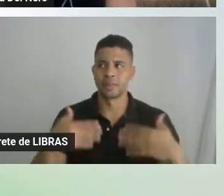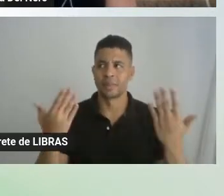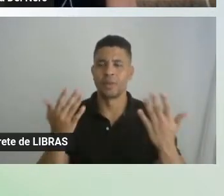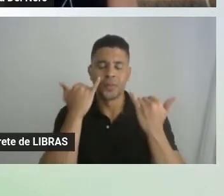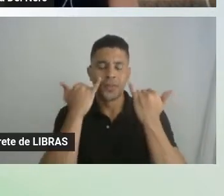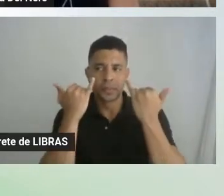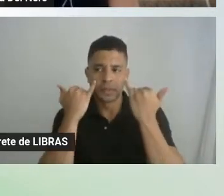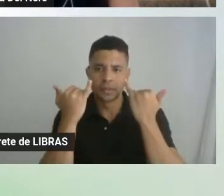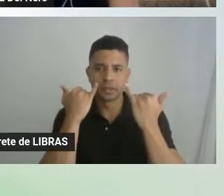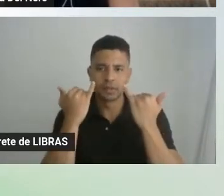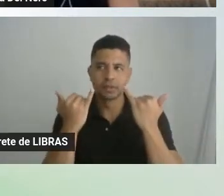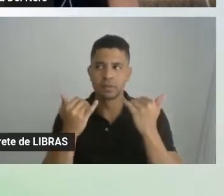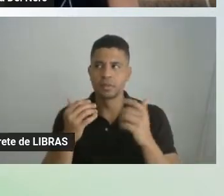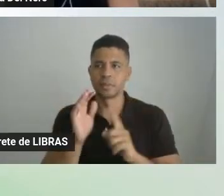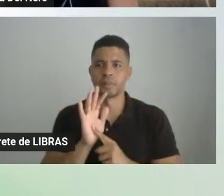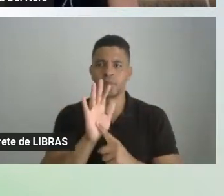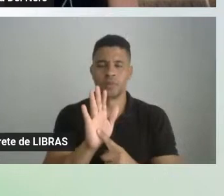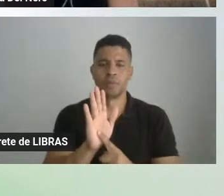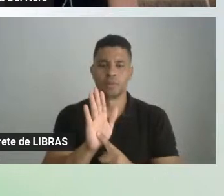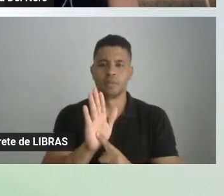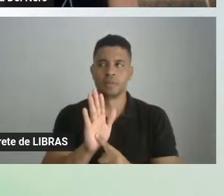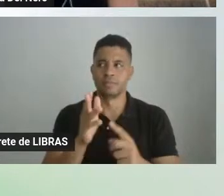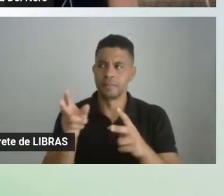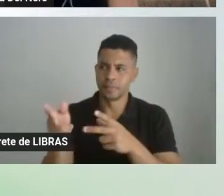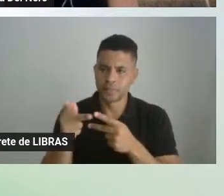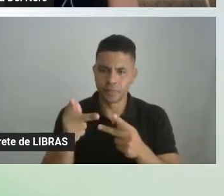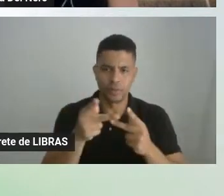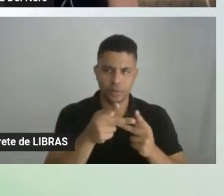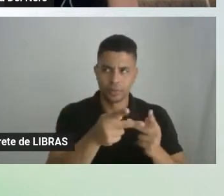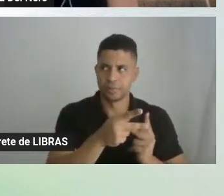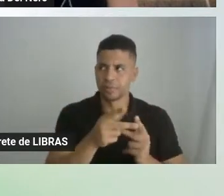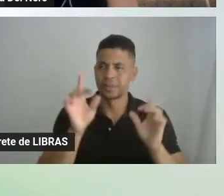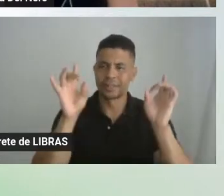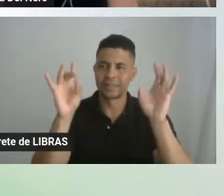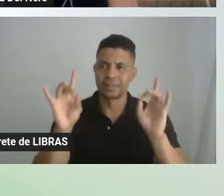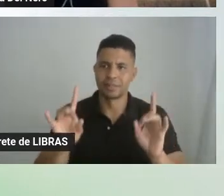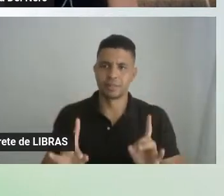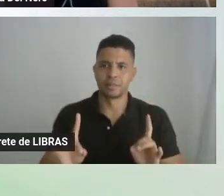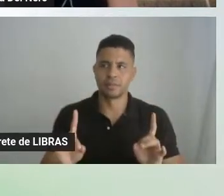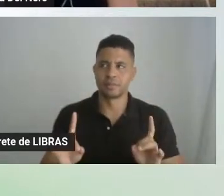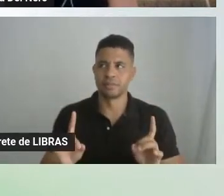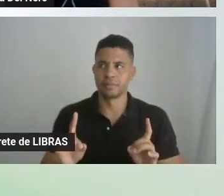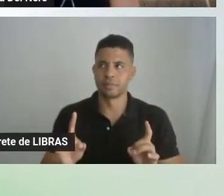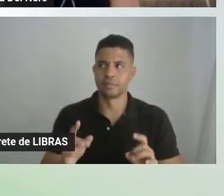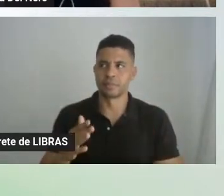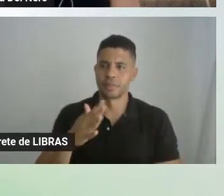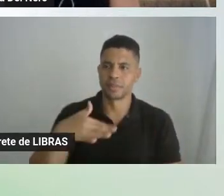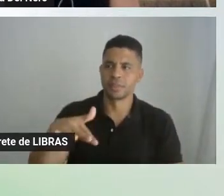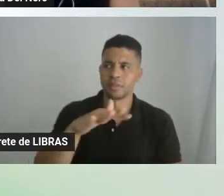esse grupo de convidados é um grupo especializado, não é, nas questões do direito,